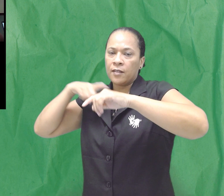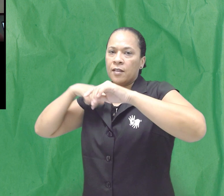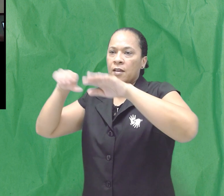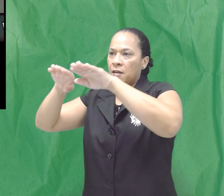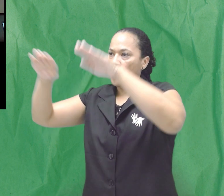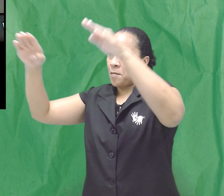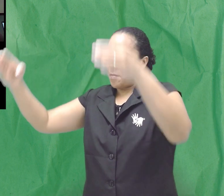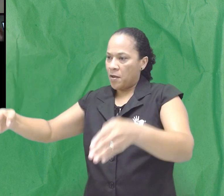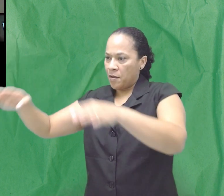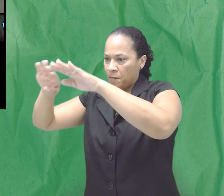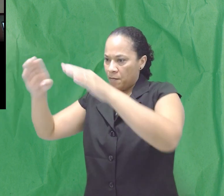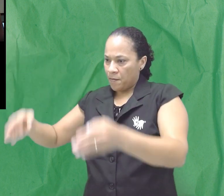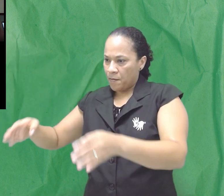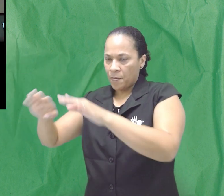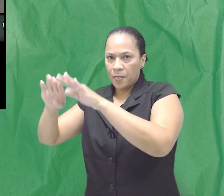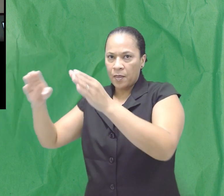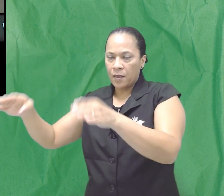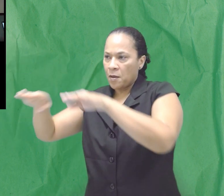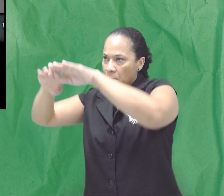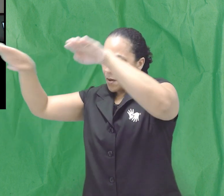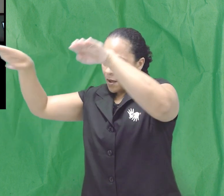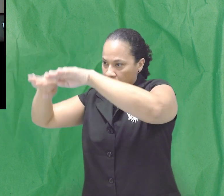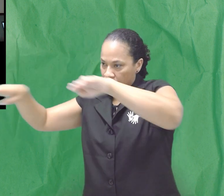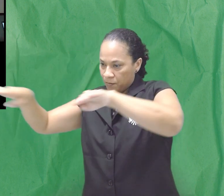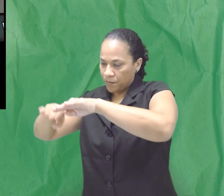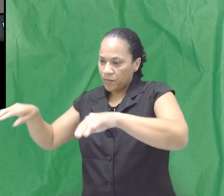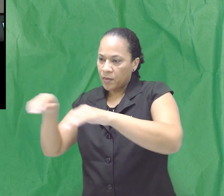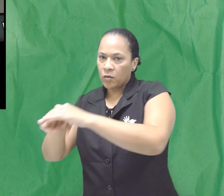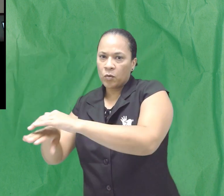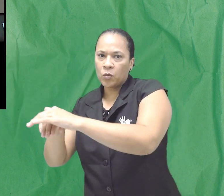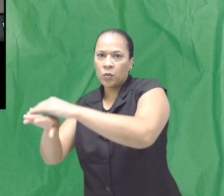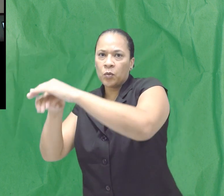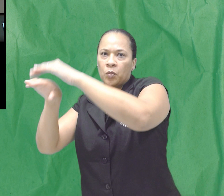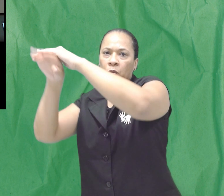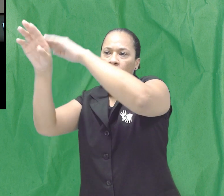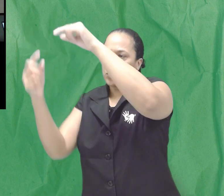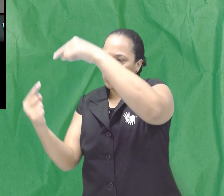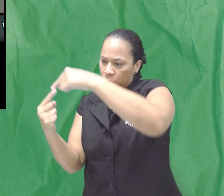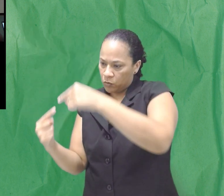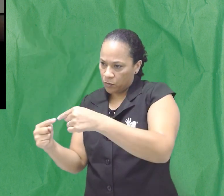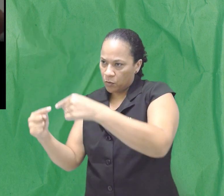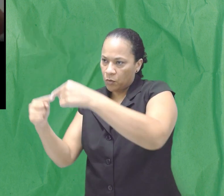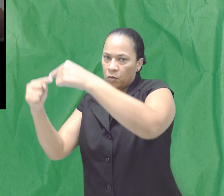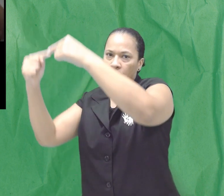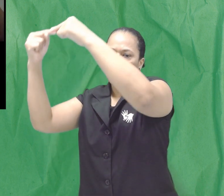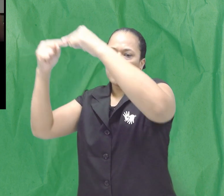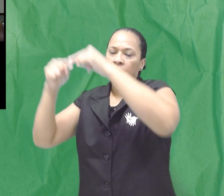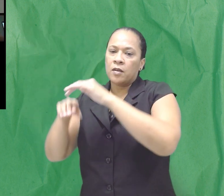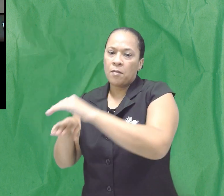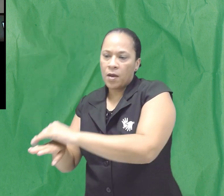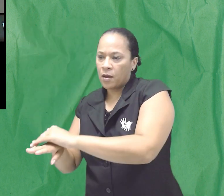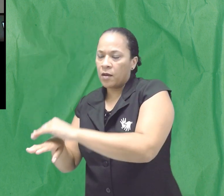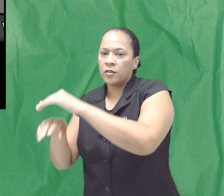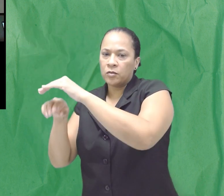guardar éteres e cetonas, as intermediárias para guardar hidrocarbonetos, ésteres e etc., e nas prateleiras